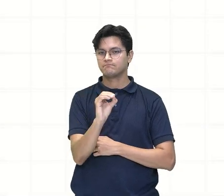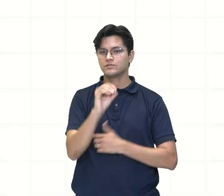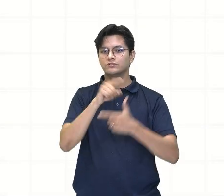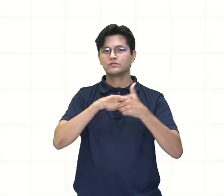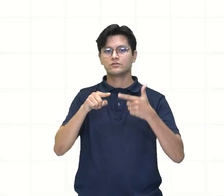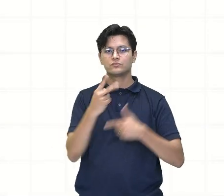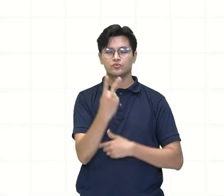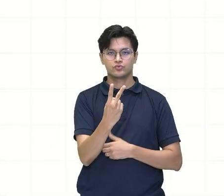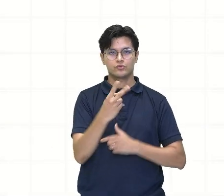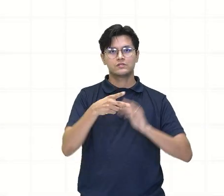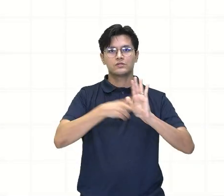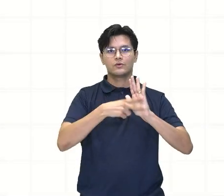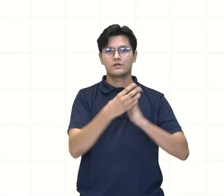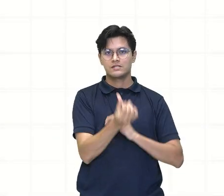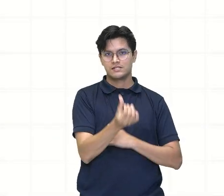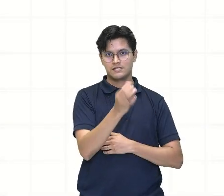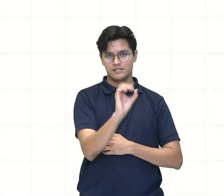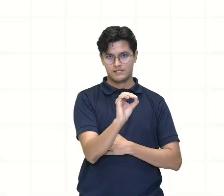2 dá